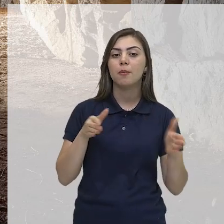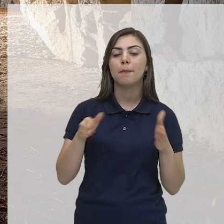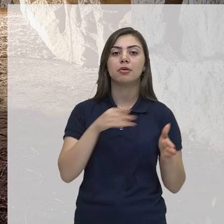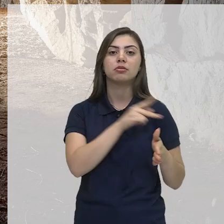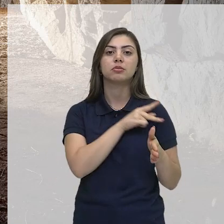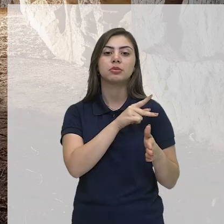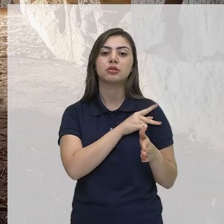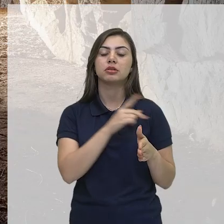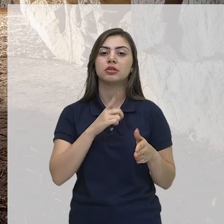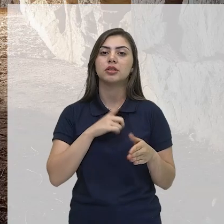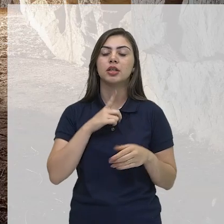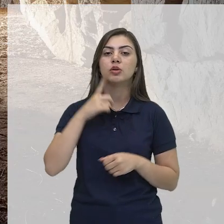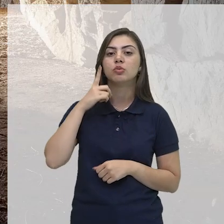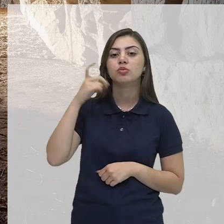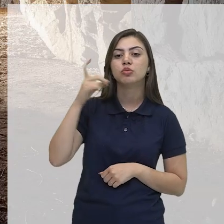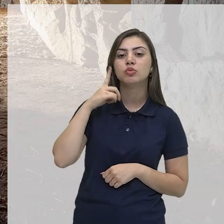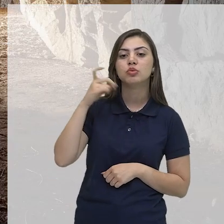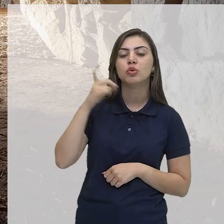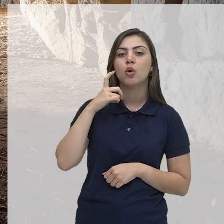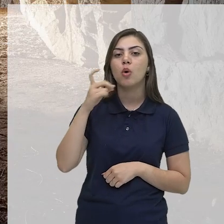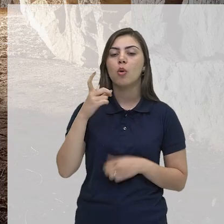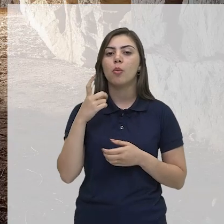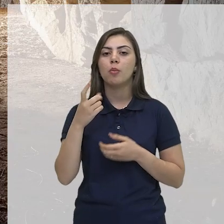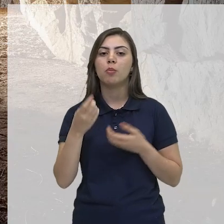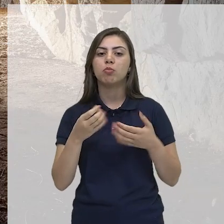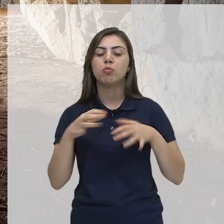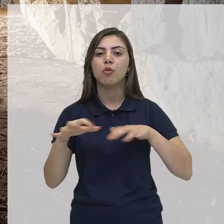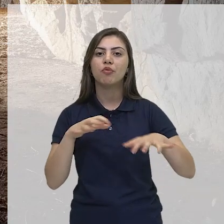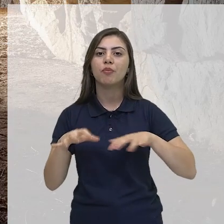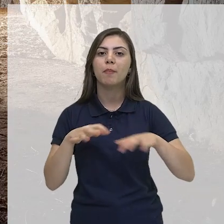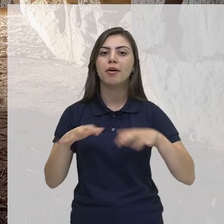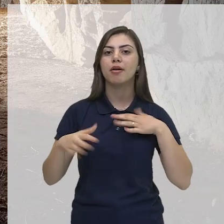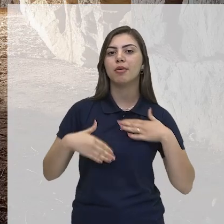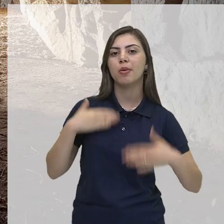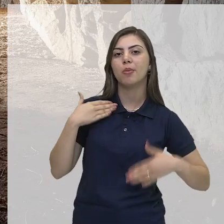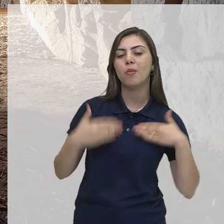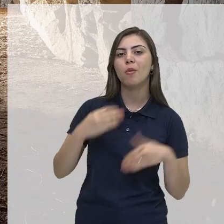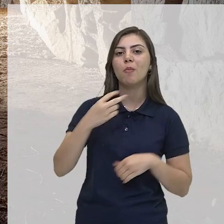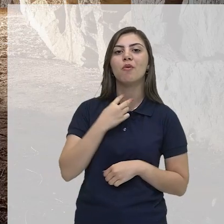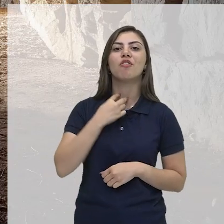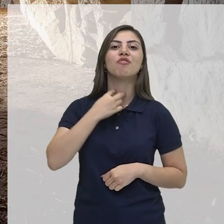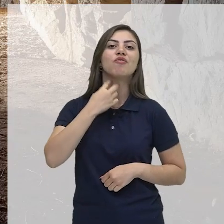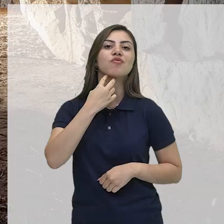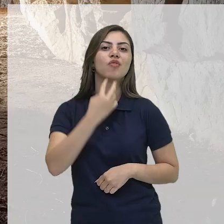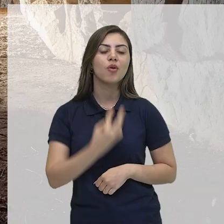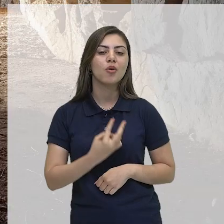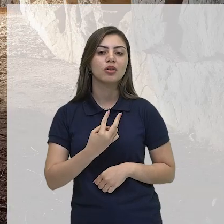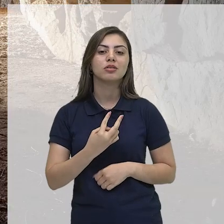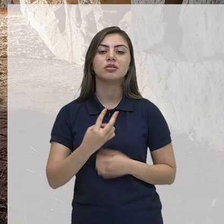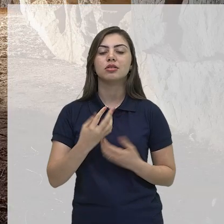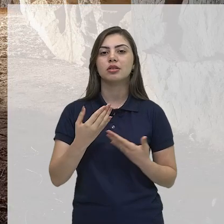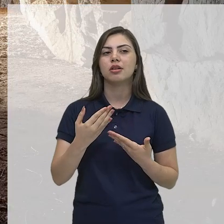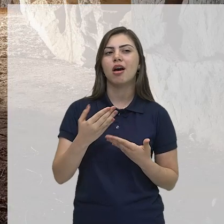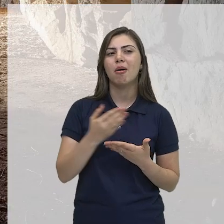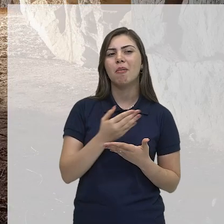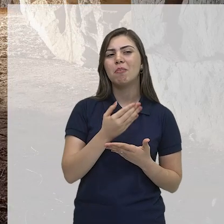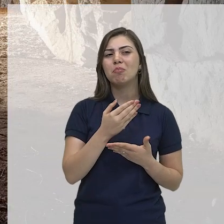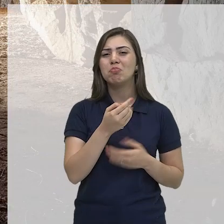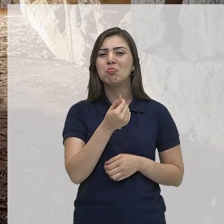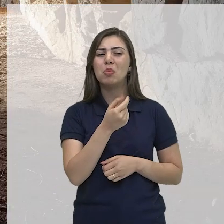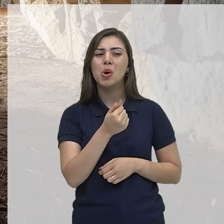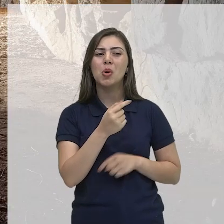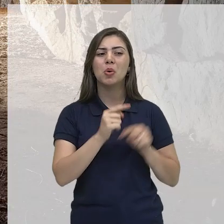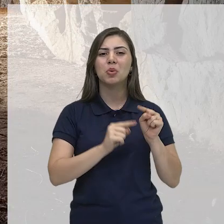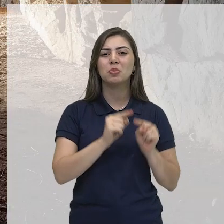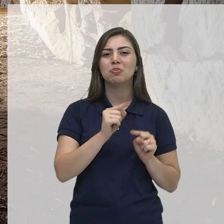usados sons criados por movimentos corporais, vocais e alguns poucos instrumentos